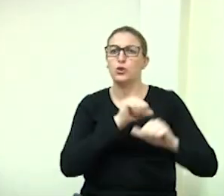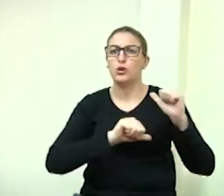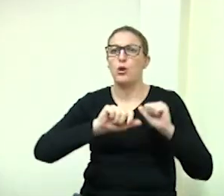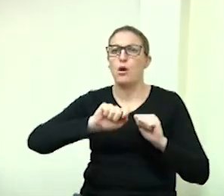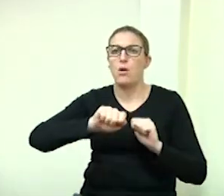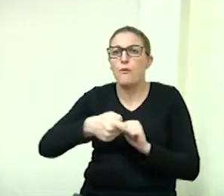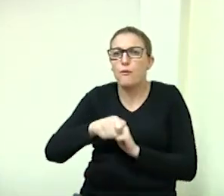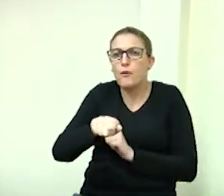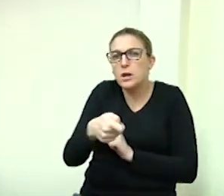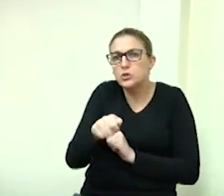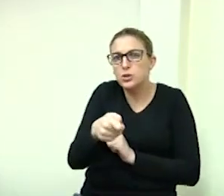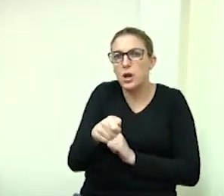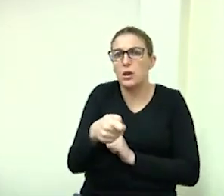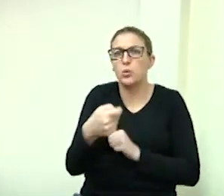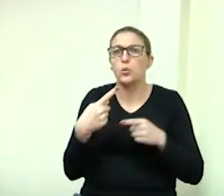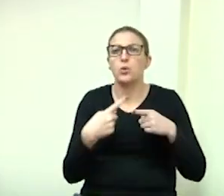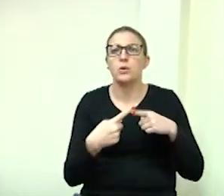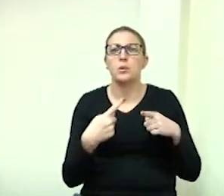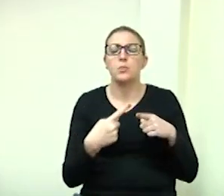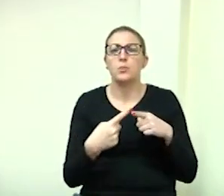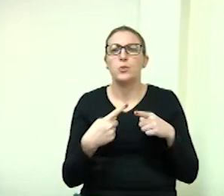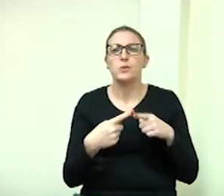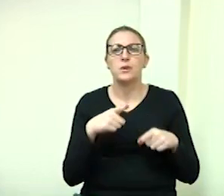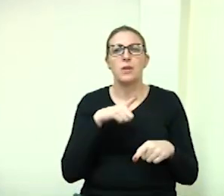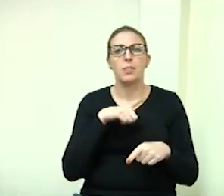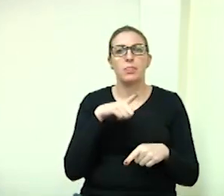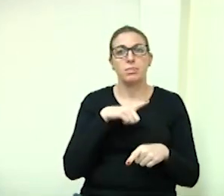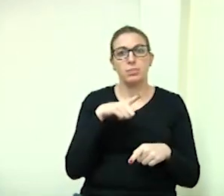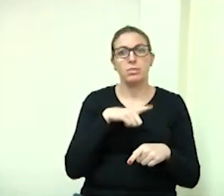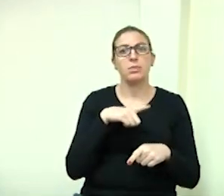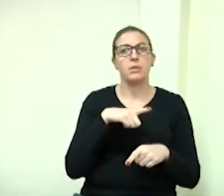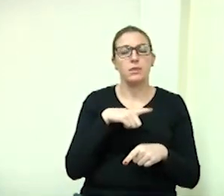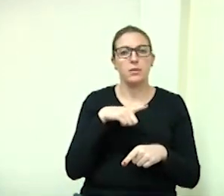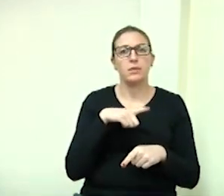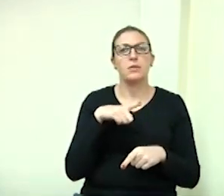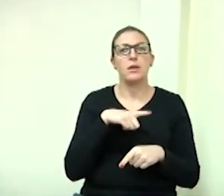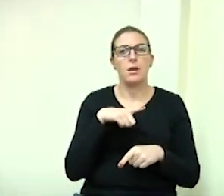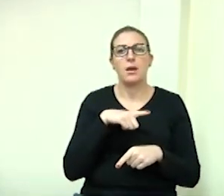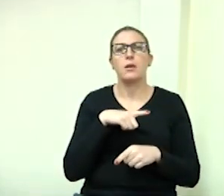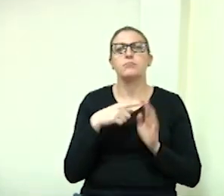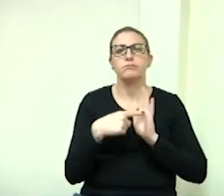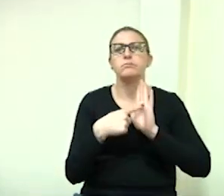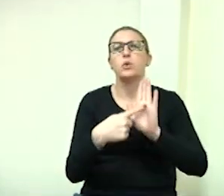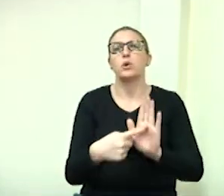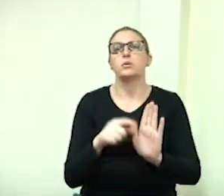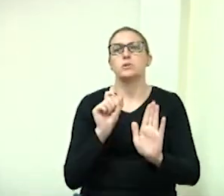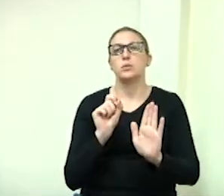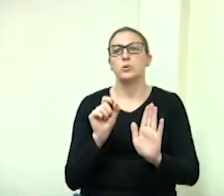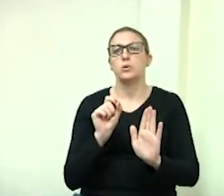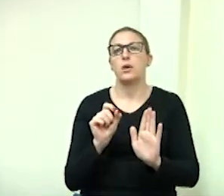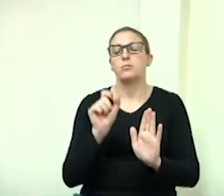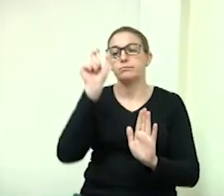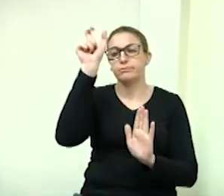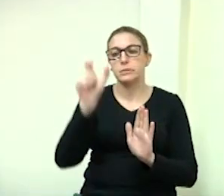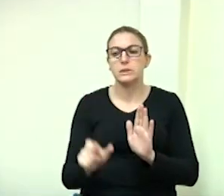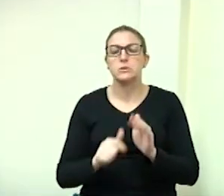porque aí é uma grande evidência que o trabalhador está sendo lesado